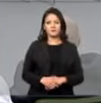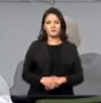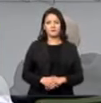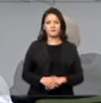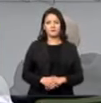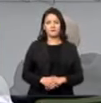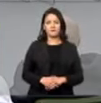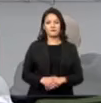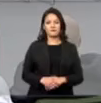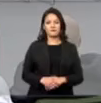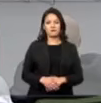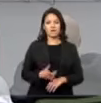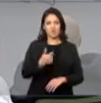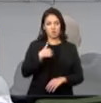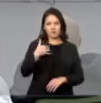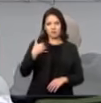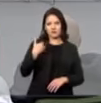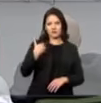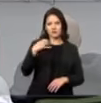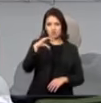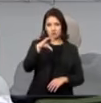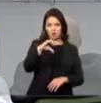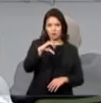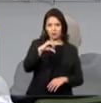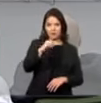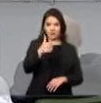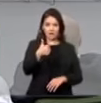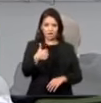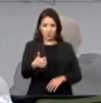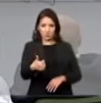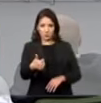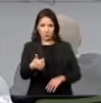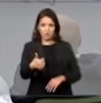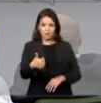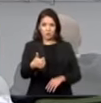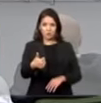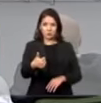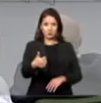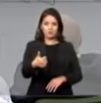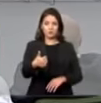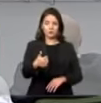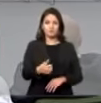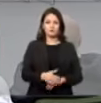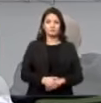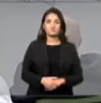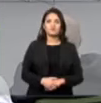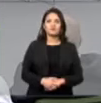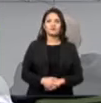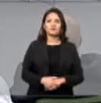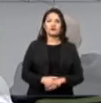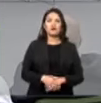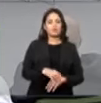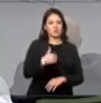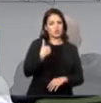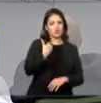nesses 91 anos de vida, dos quais dediquei 60